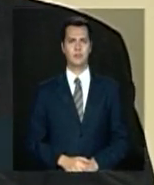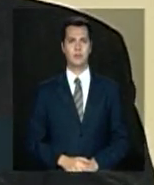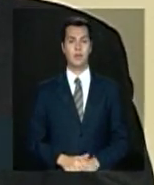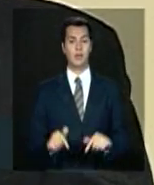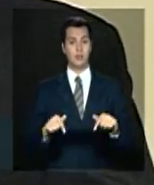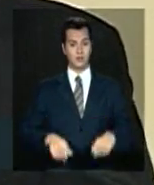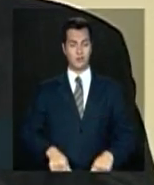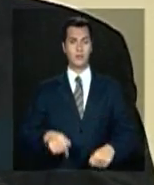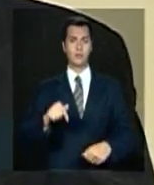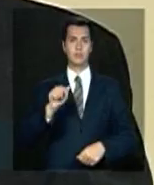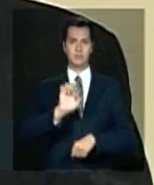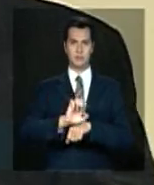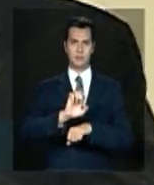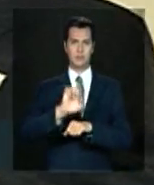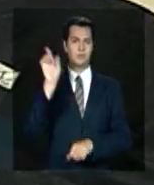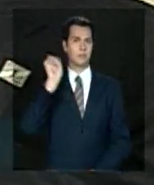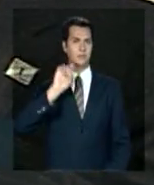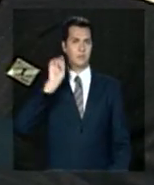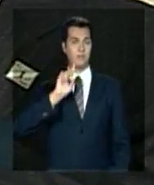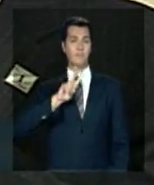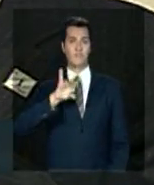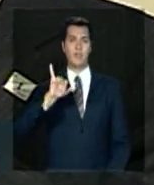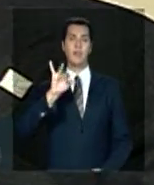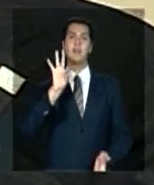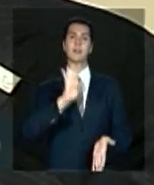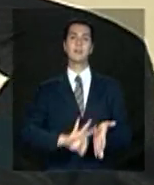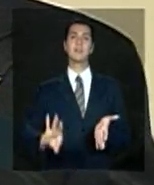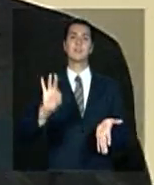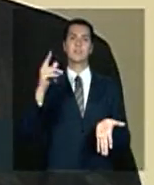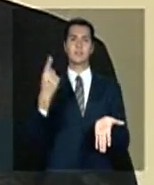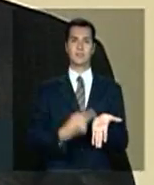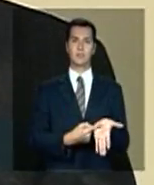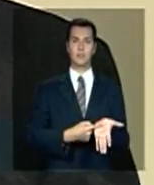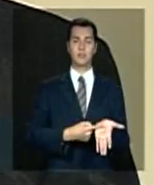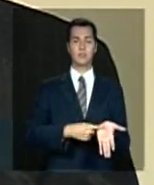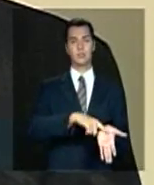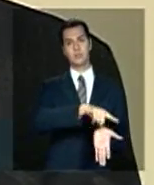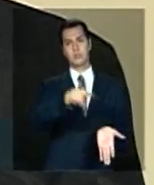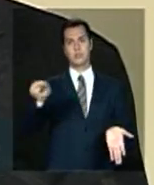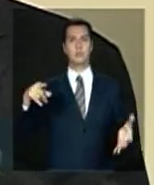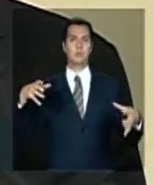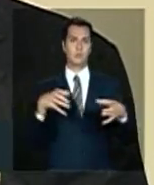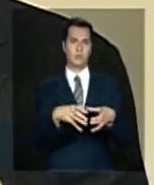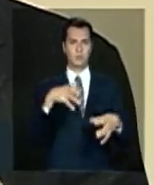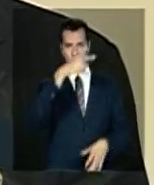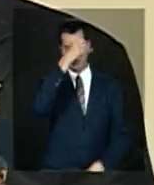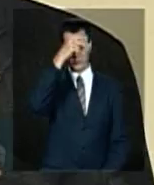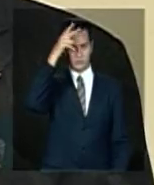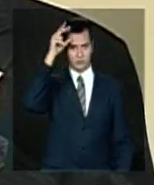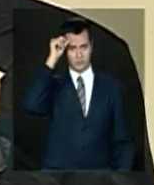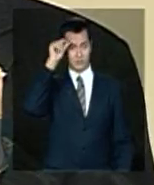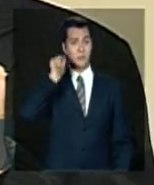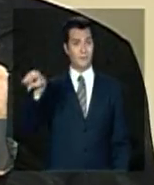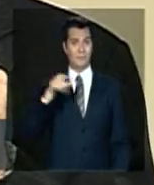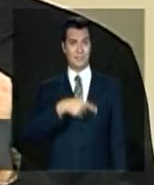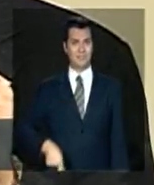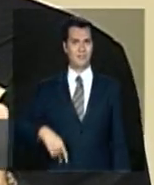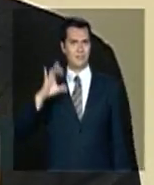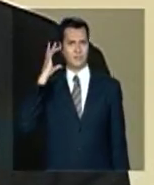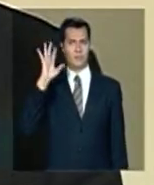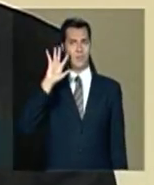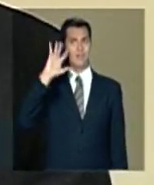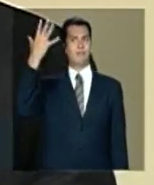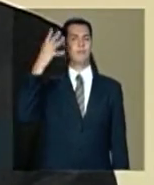nós vamos assinar também com prefeitos aquela que uma decisão da senhora de termos um programa de